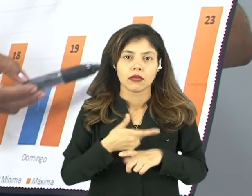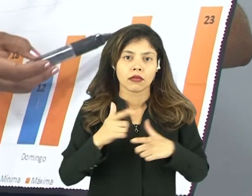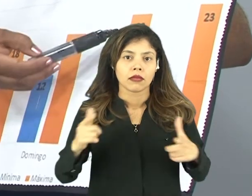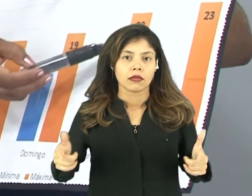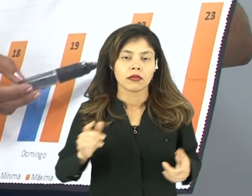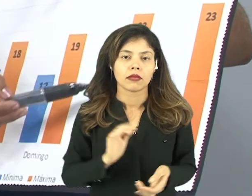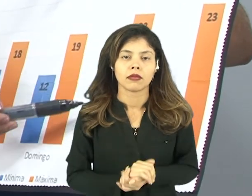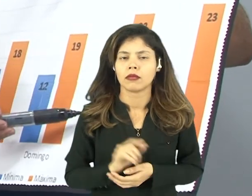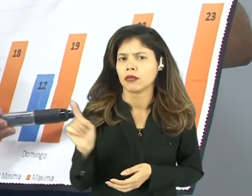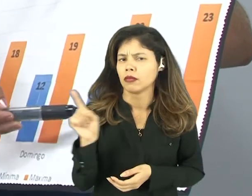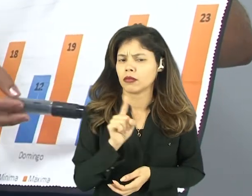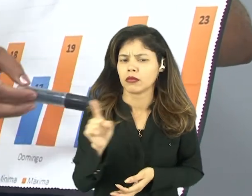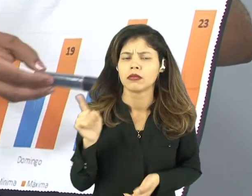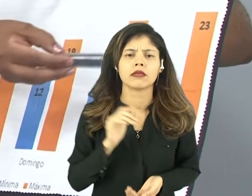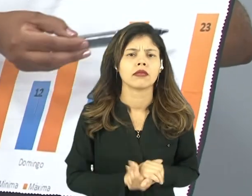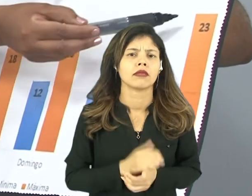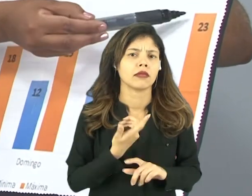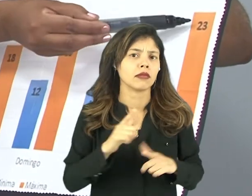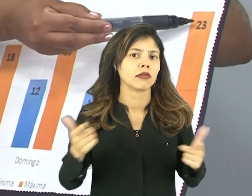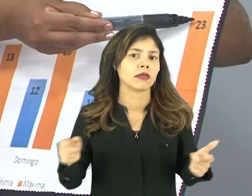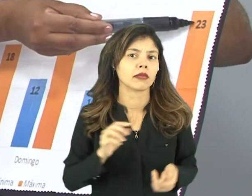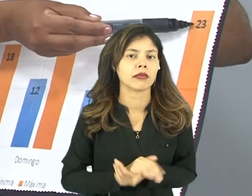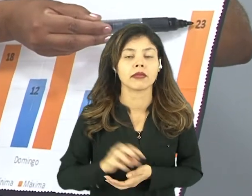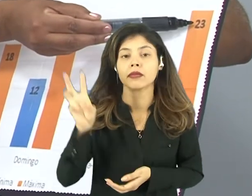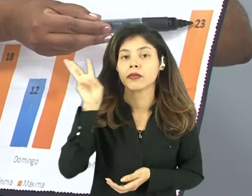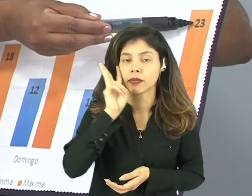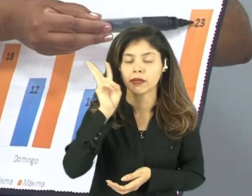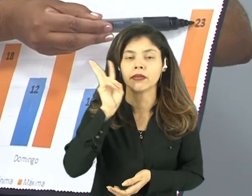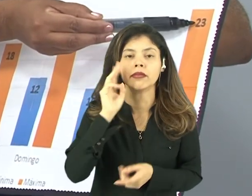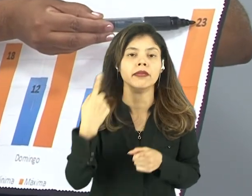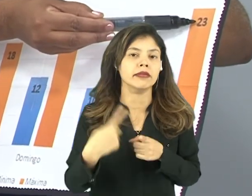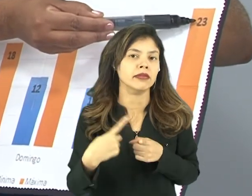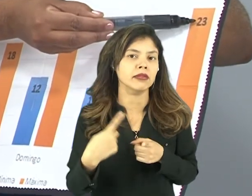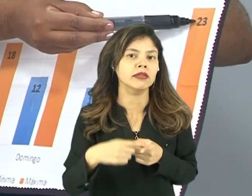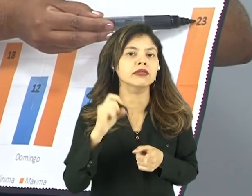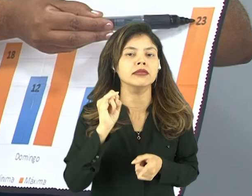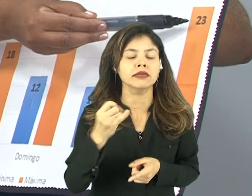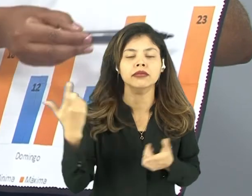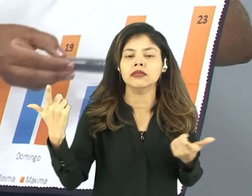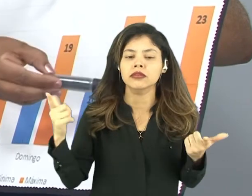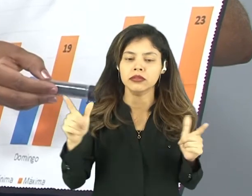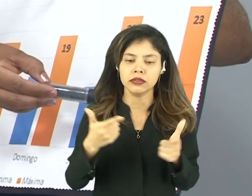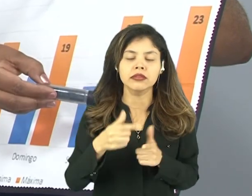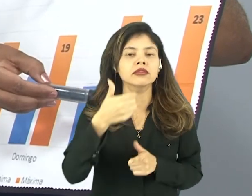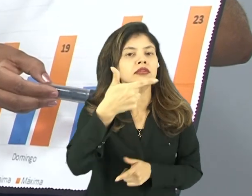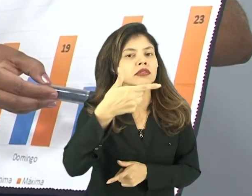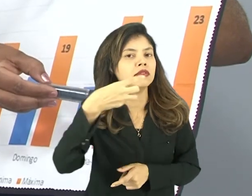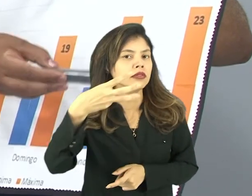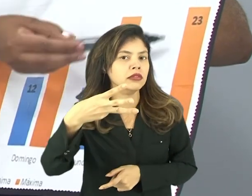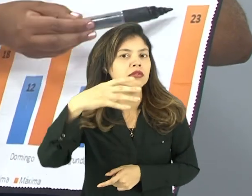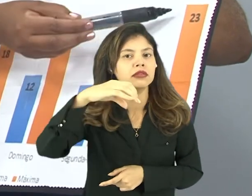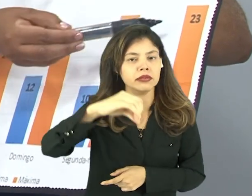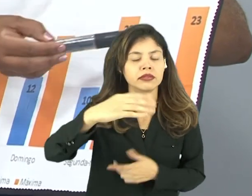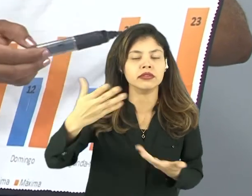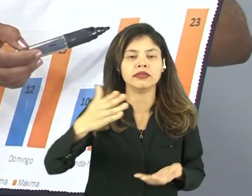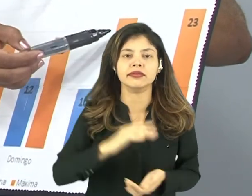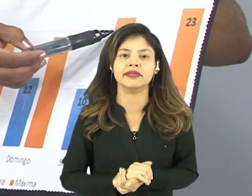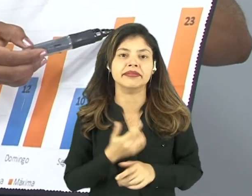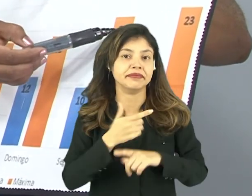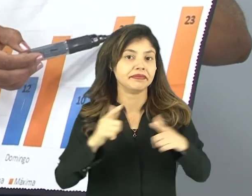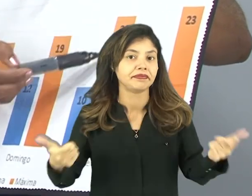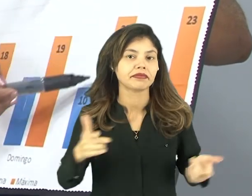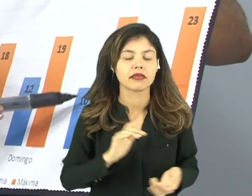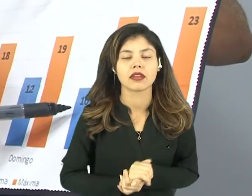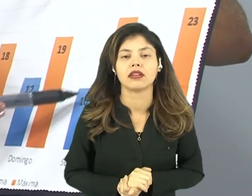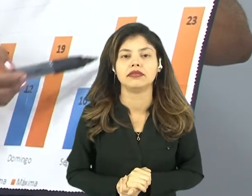maior? Não. A maior ocorreu na terça-feira, ó, porque se eu diminuir 23 de 9, né, vai ser a maior, e